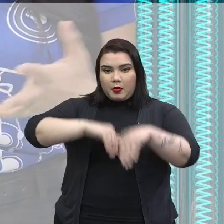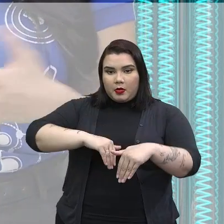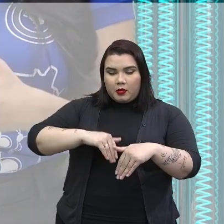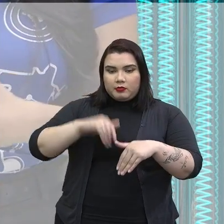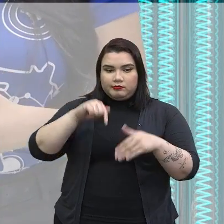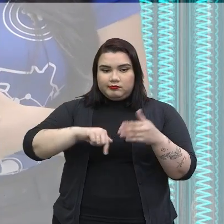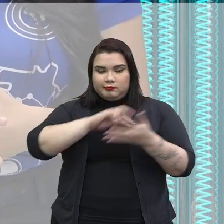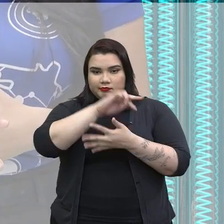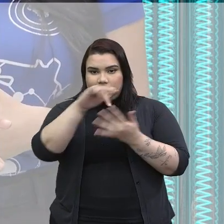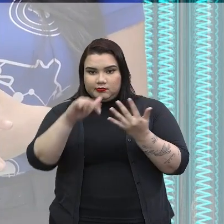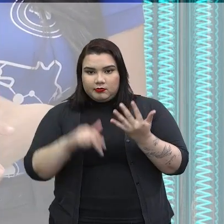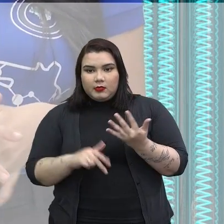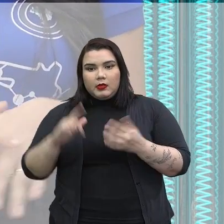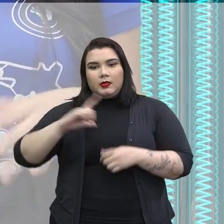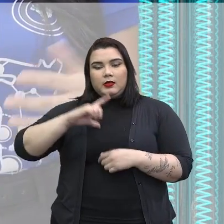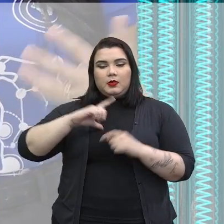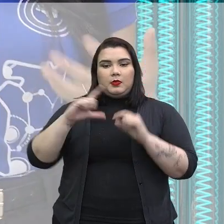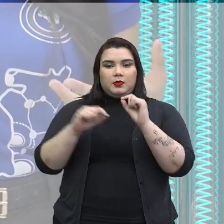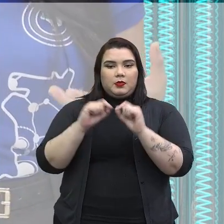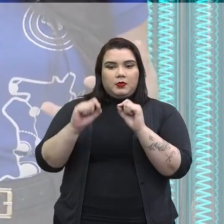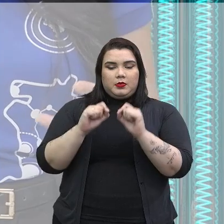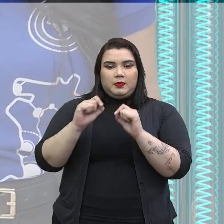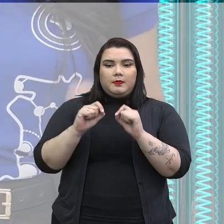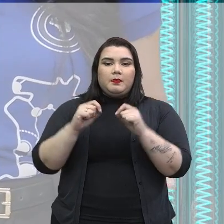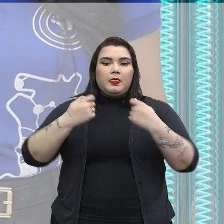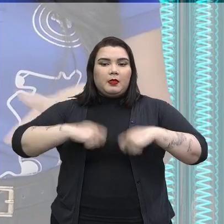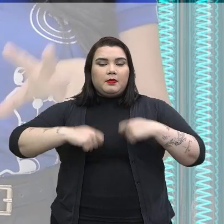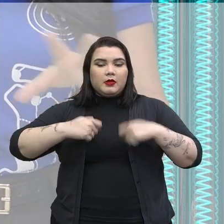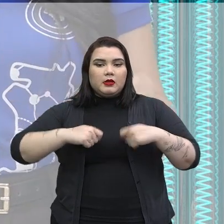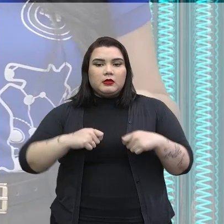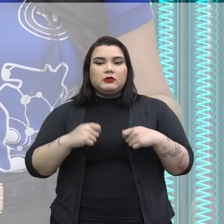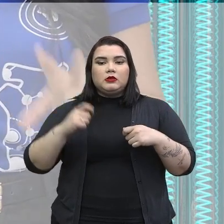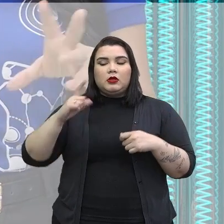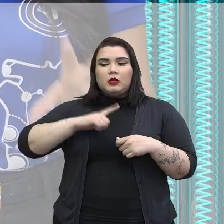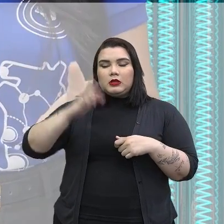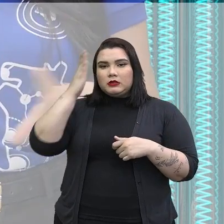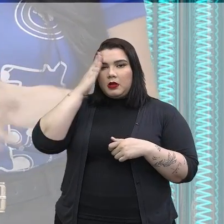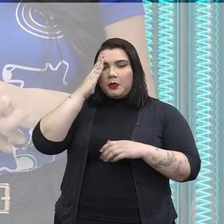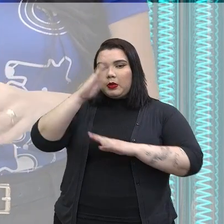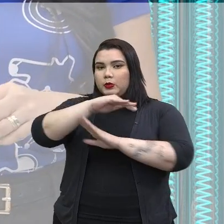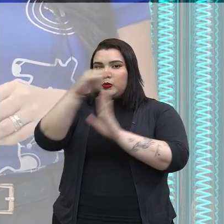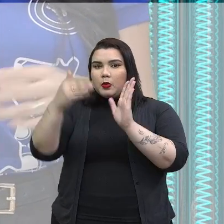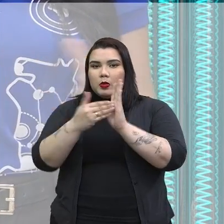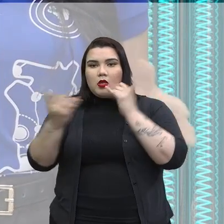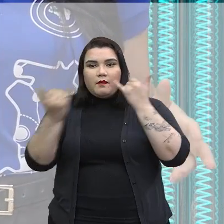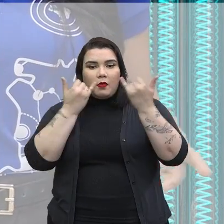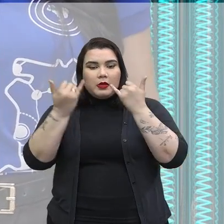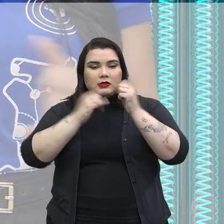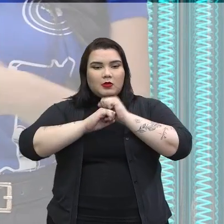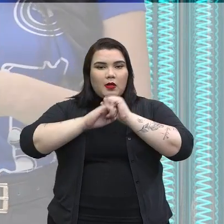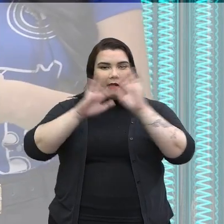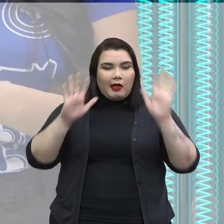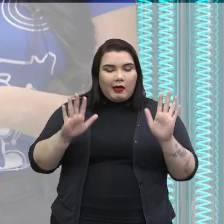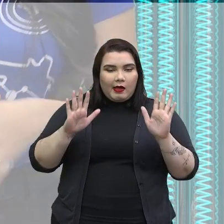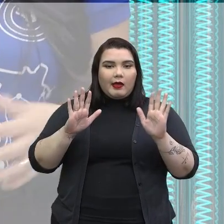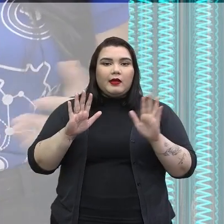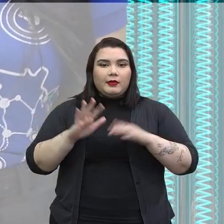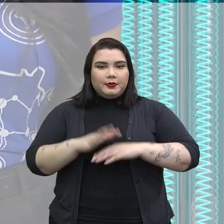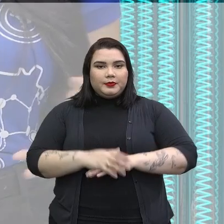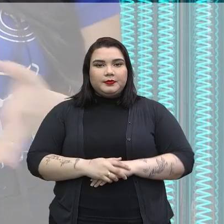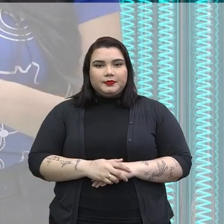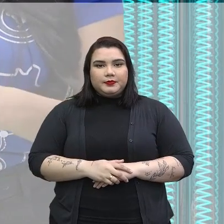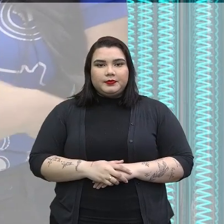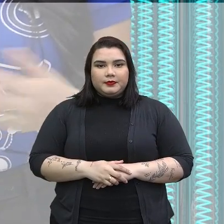essas provas, nós temos que estar aí a par dos assuntos da atualidade,